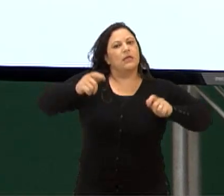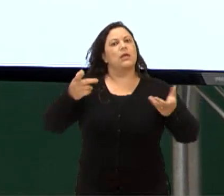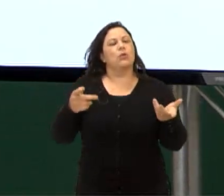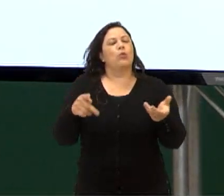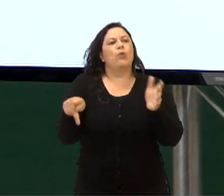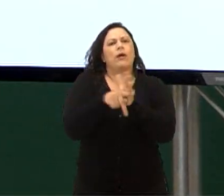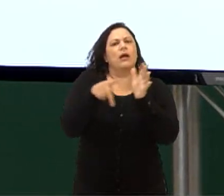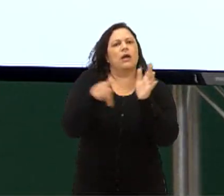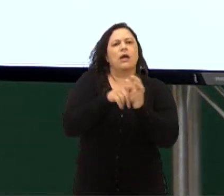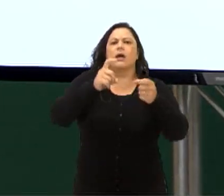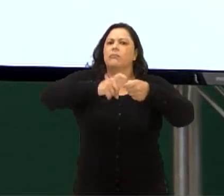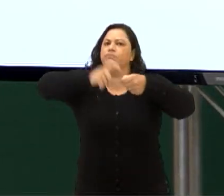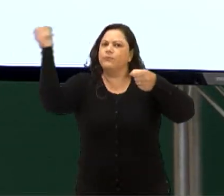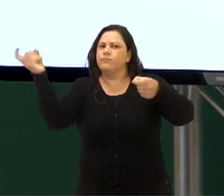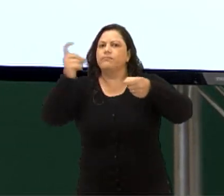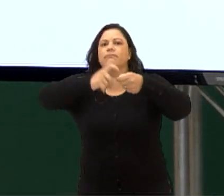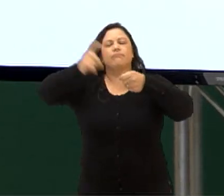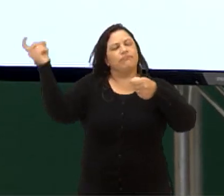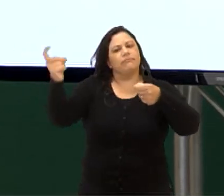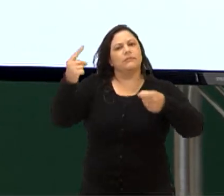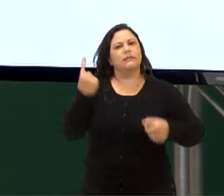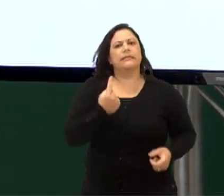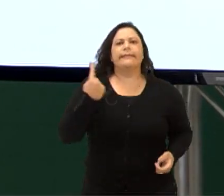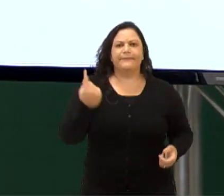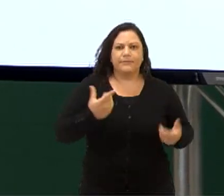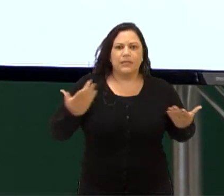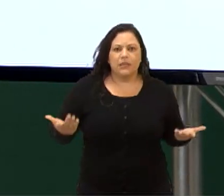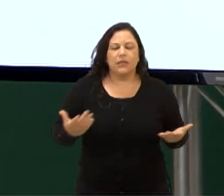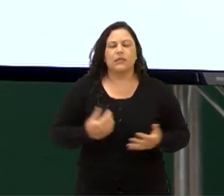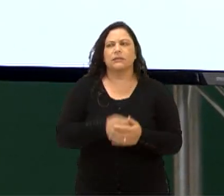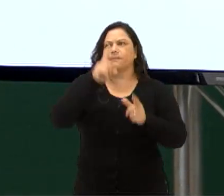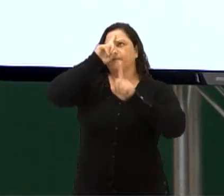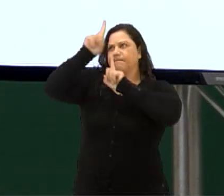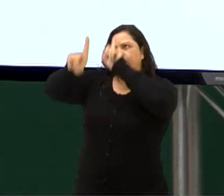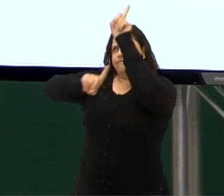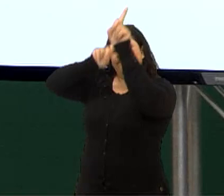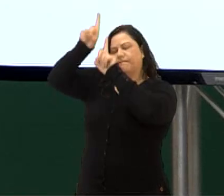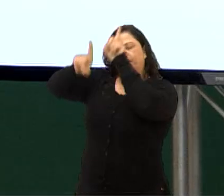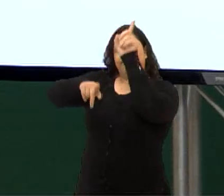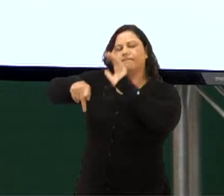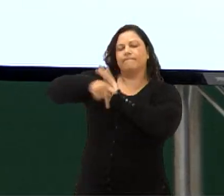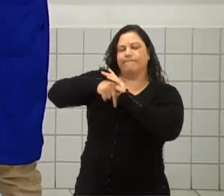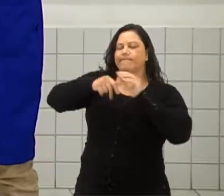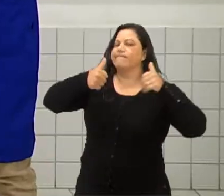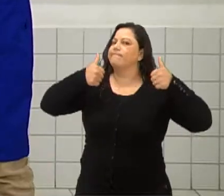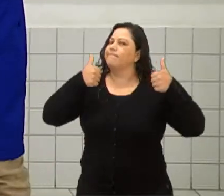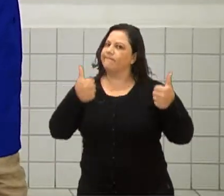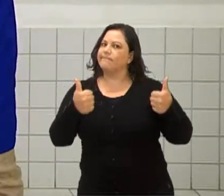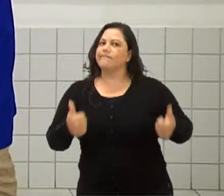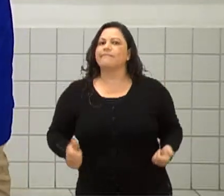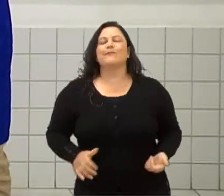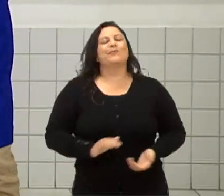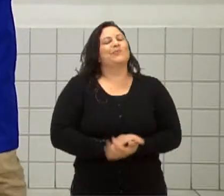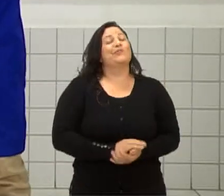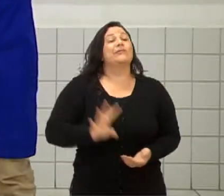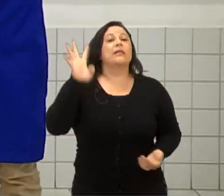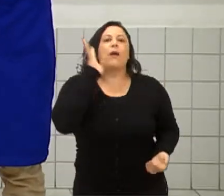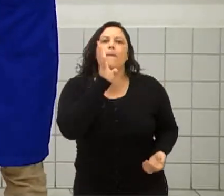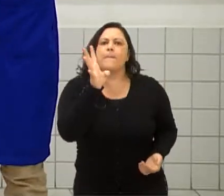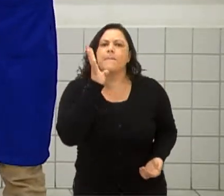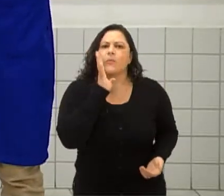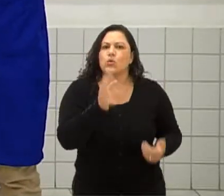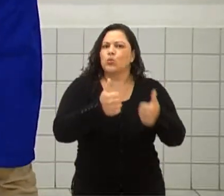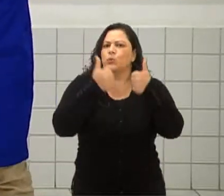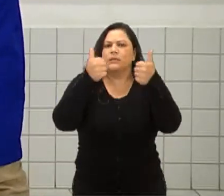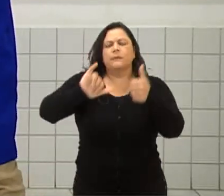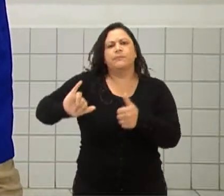eram independentes entre si, tá? E essa é uma ideia central, beleza? Vamos lá, professor? Muito bacana. Queria aproveitar aqui, ó, o